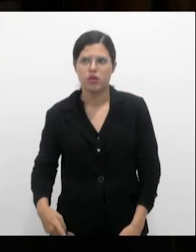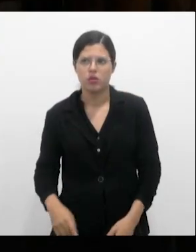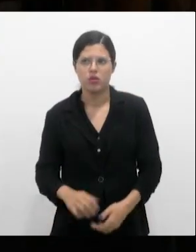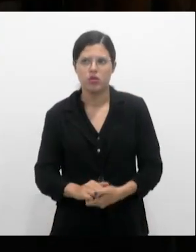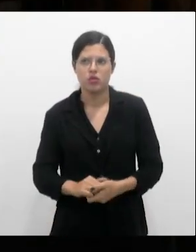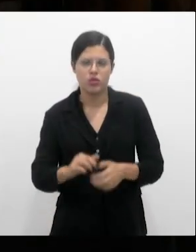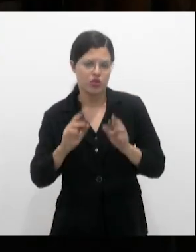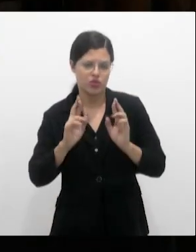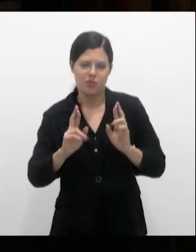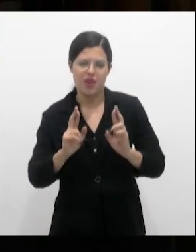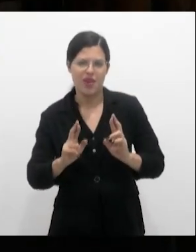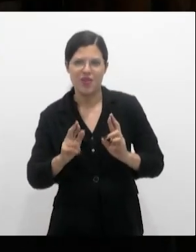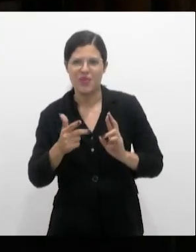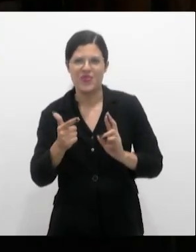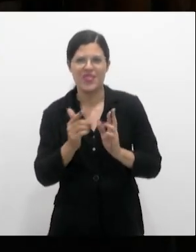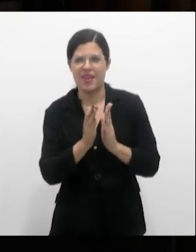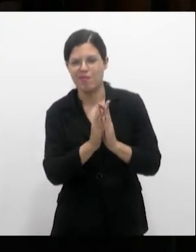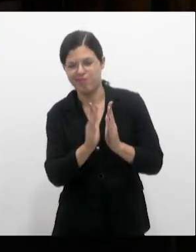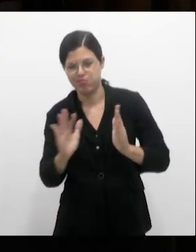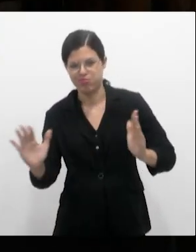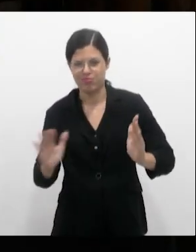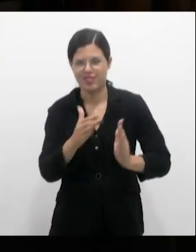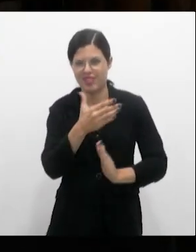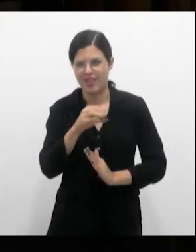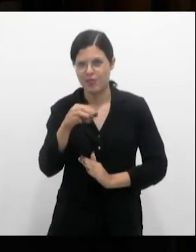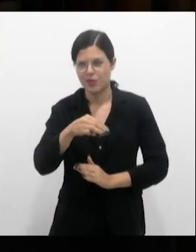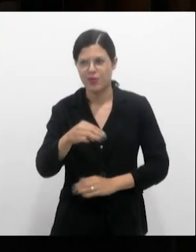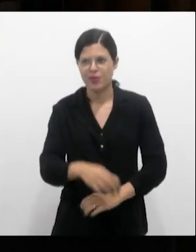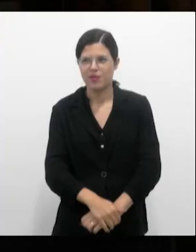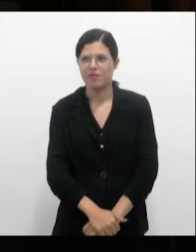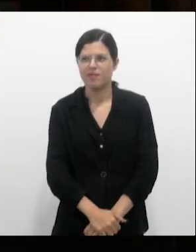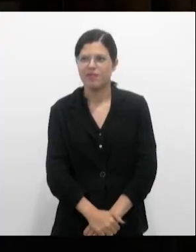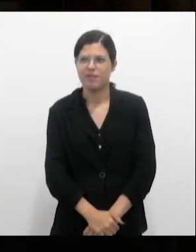ter extrapolado os meus 10 minutos.